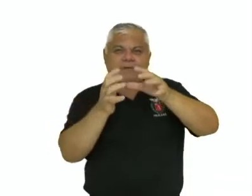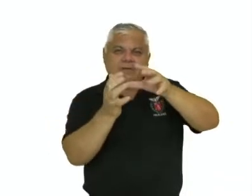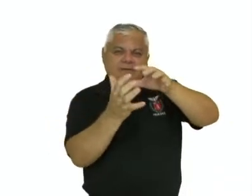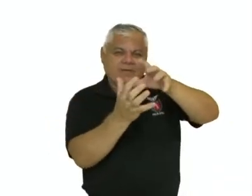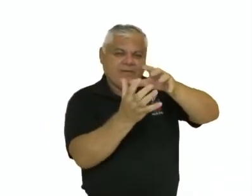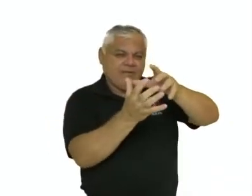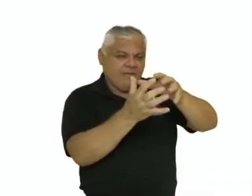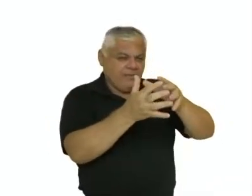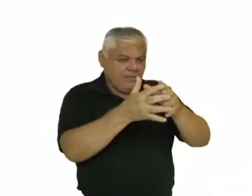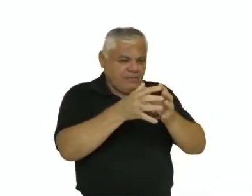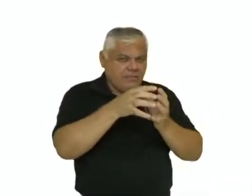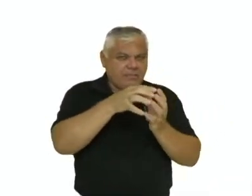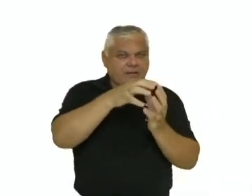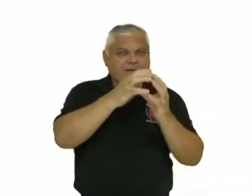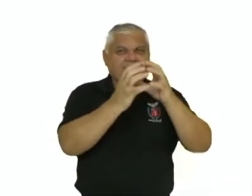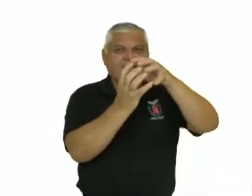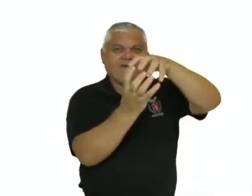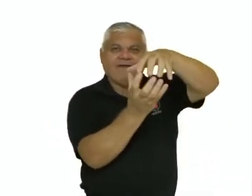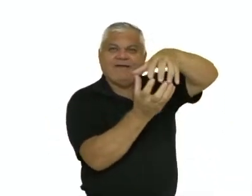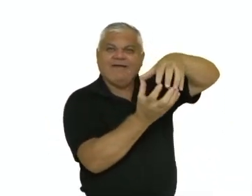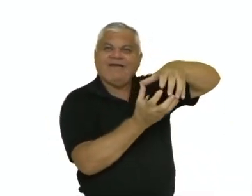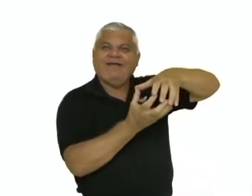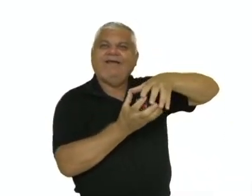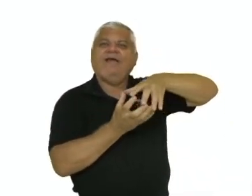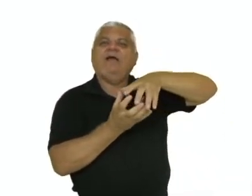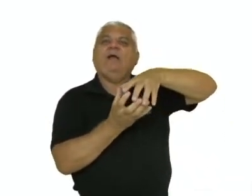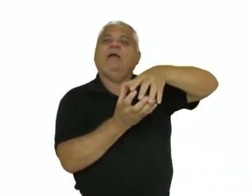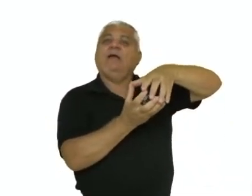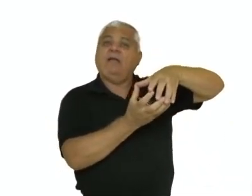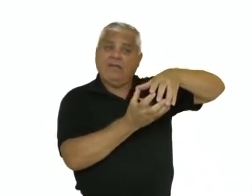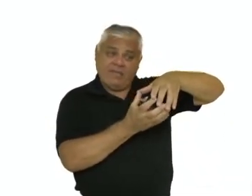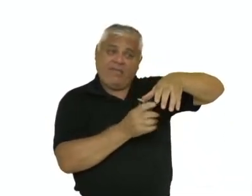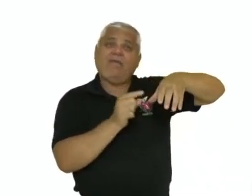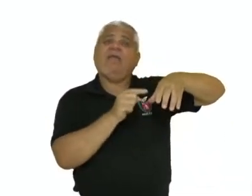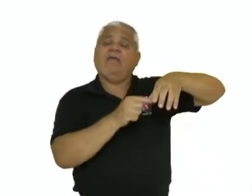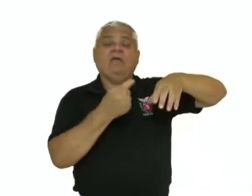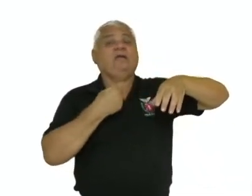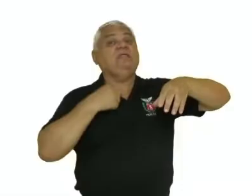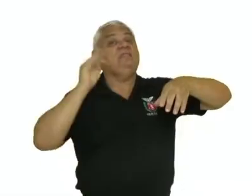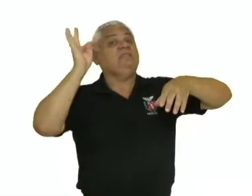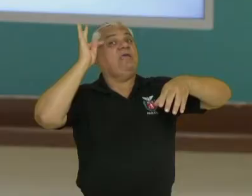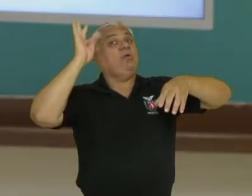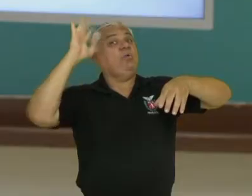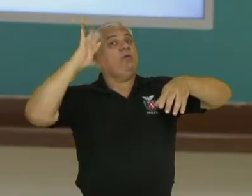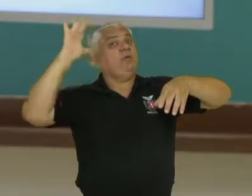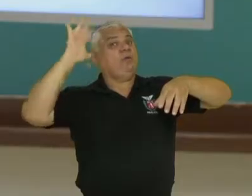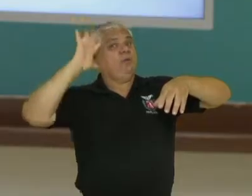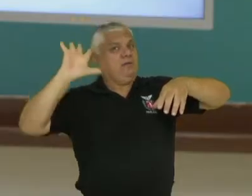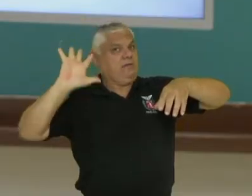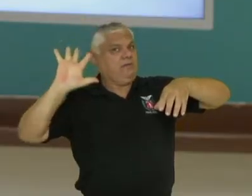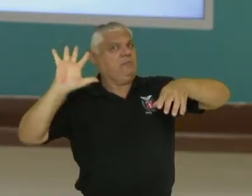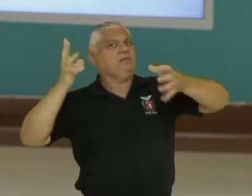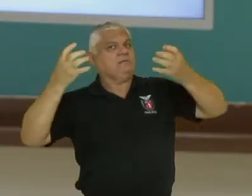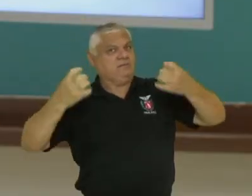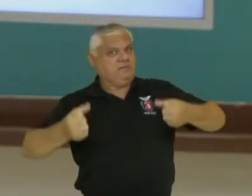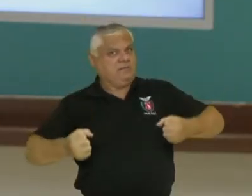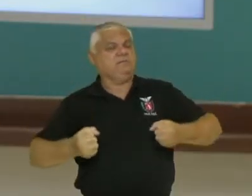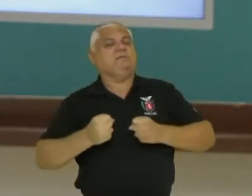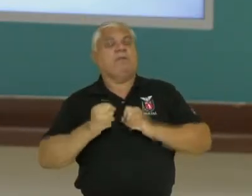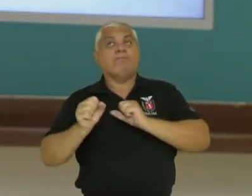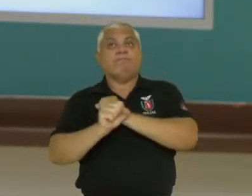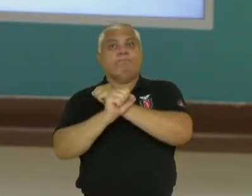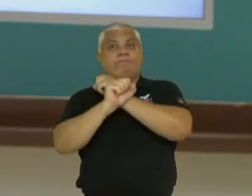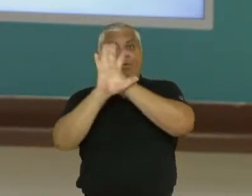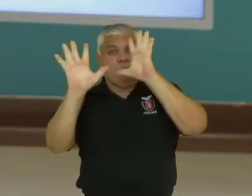agregando, se juntando novamente. Então, essa é a teoria mais aceita. Uma estrela explodiu e a partir